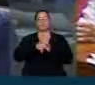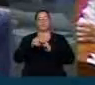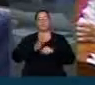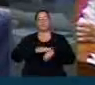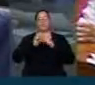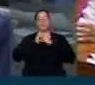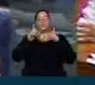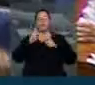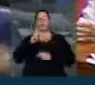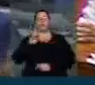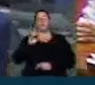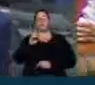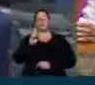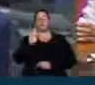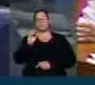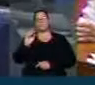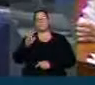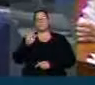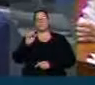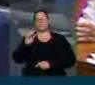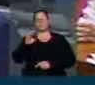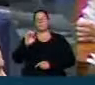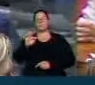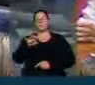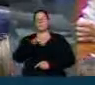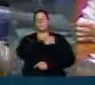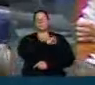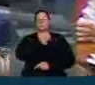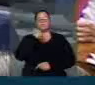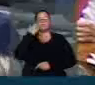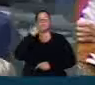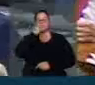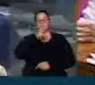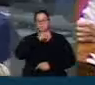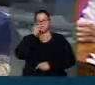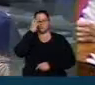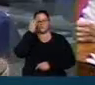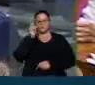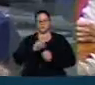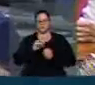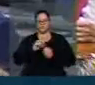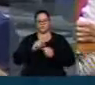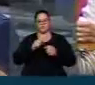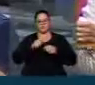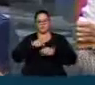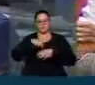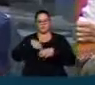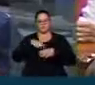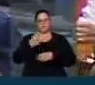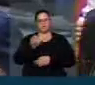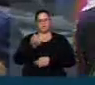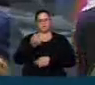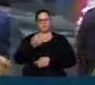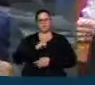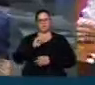Rio de Janeiro. Eu sei o sacrifício que o produtor de tomate passa. Esse preço chegou por